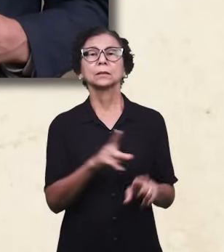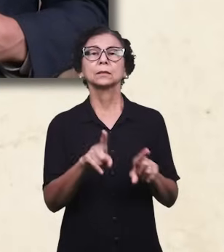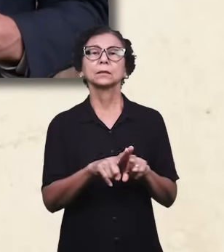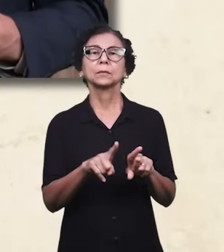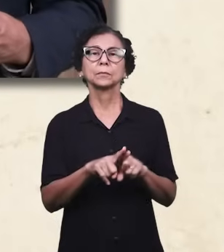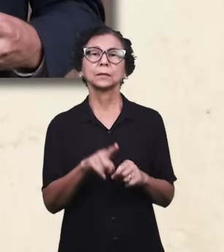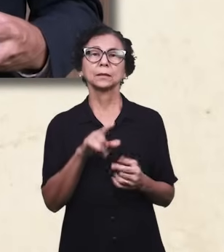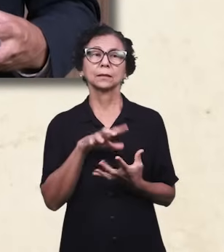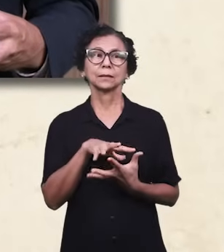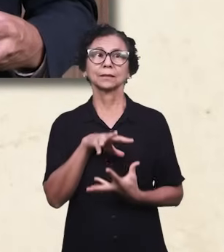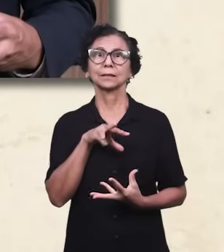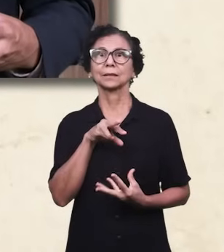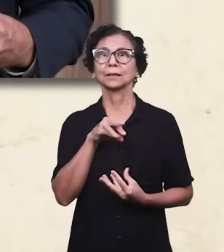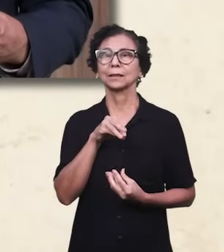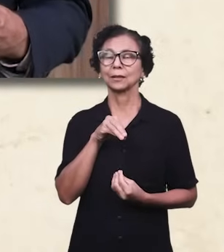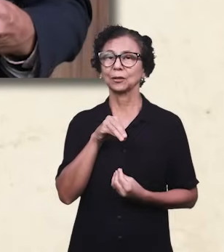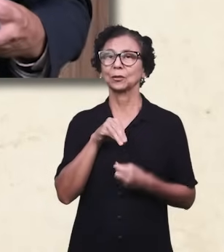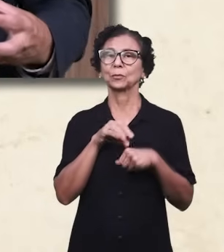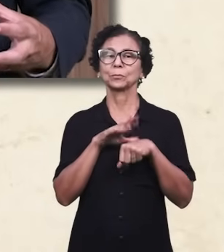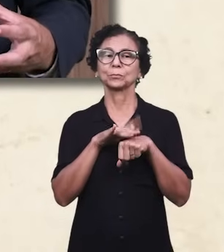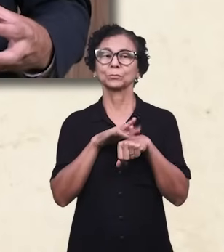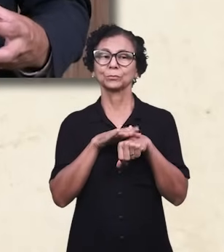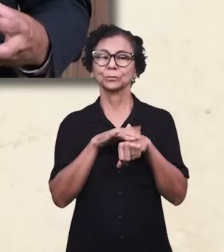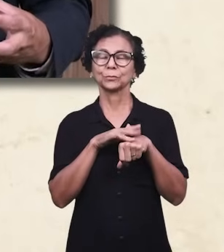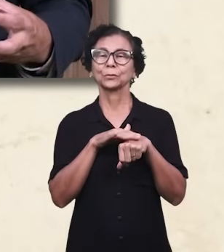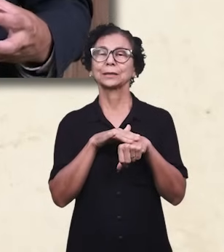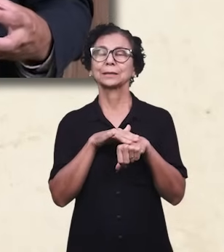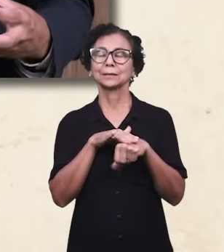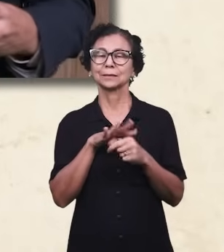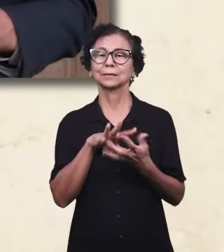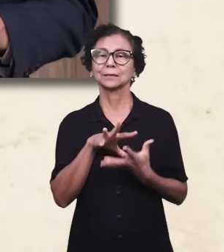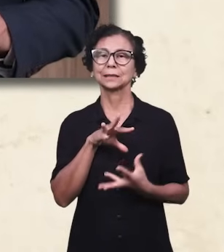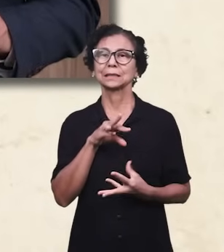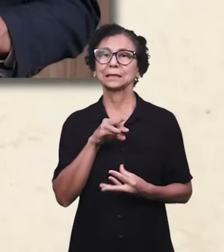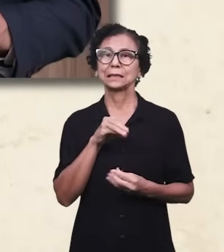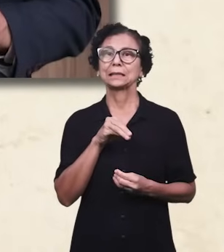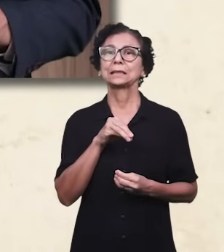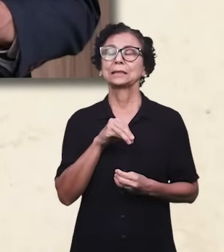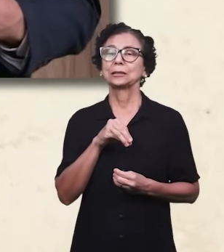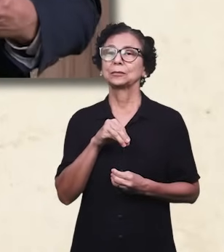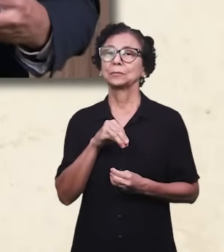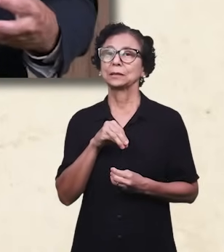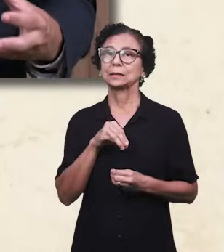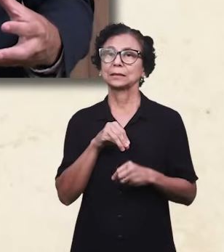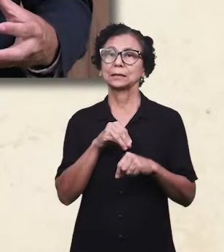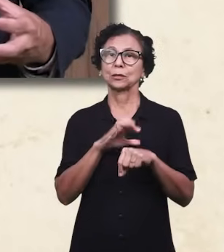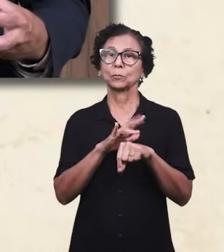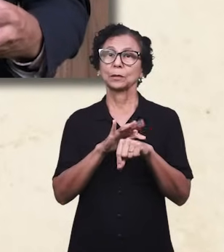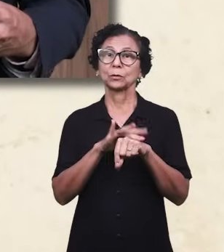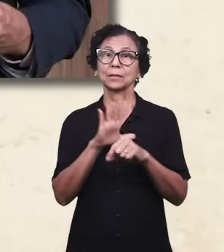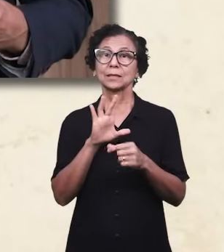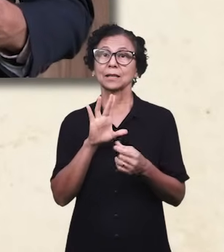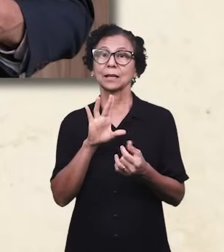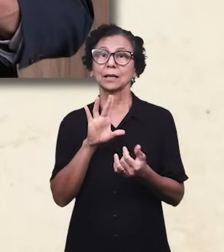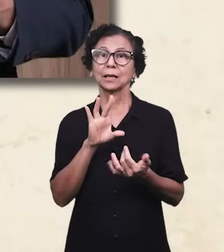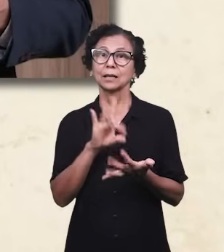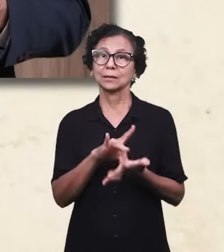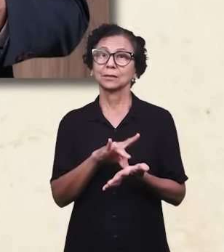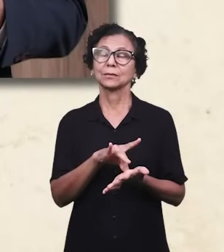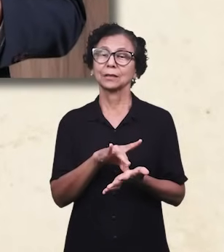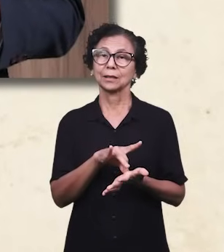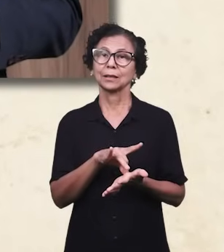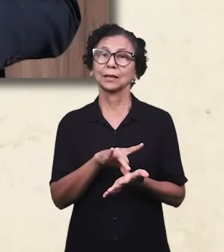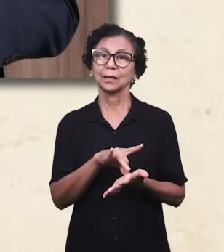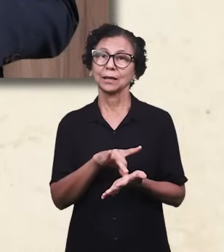enfermidades da alma, a grande doença do século, que é a alma do homem que está doente, e aí